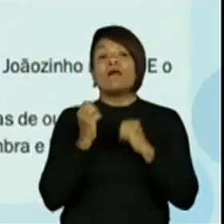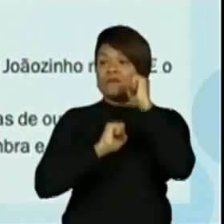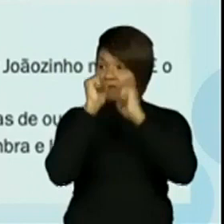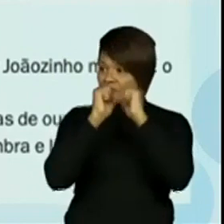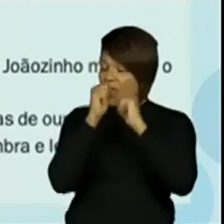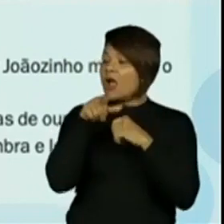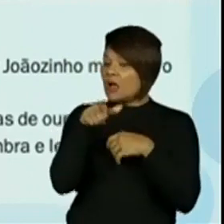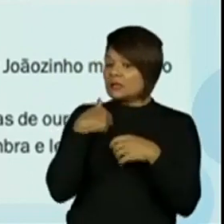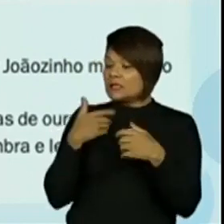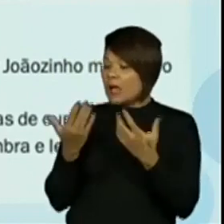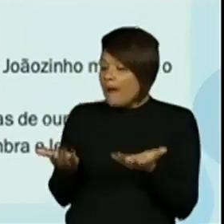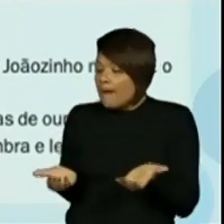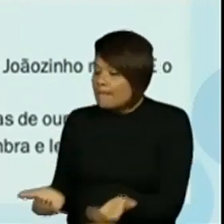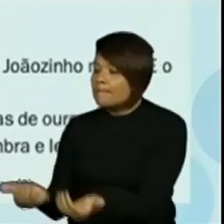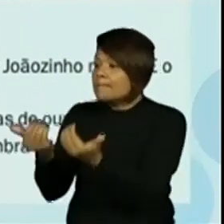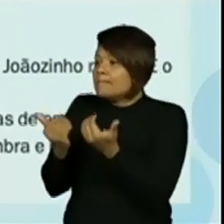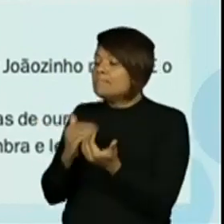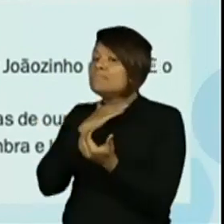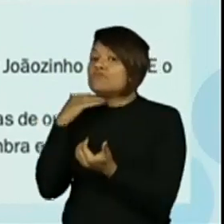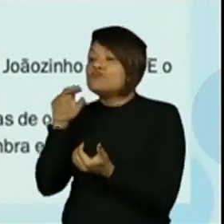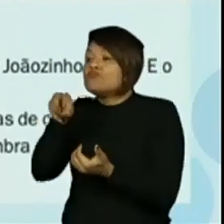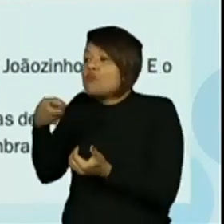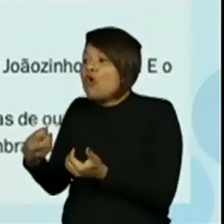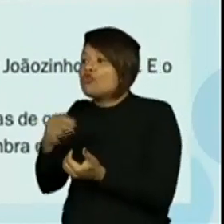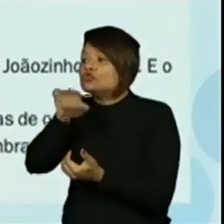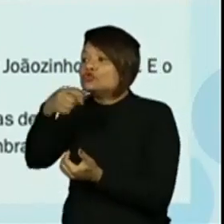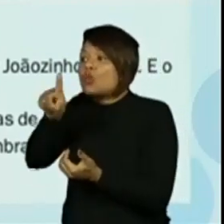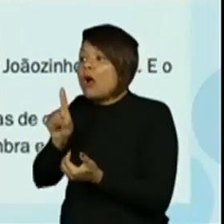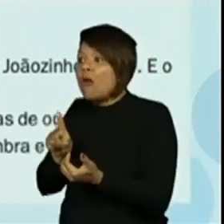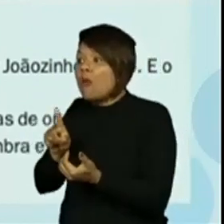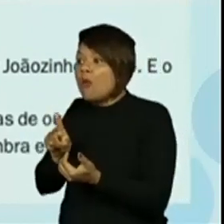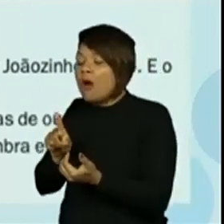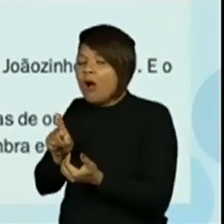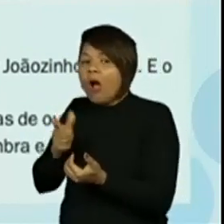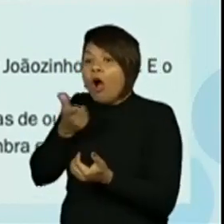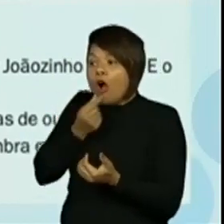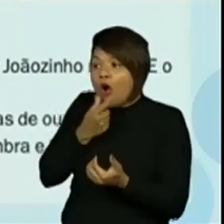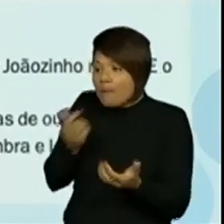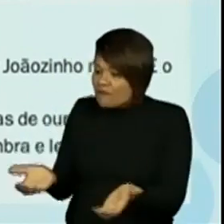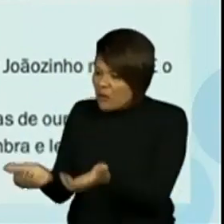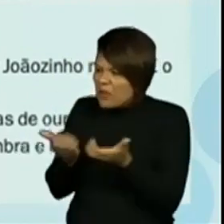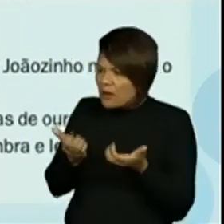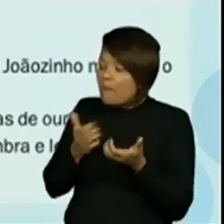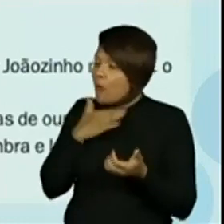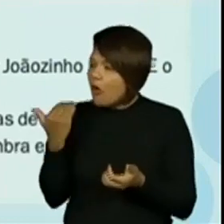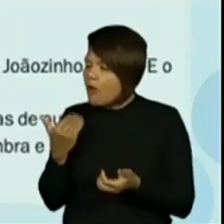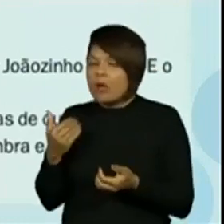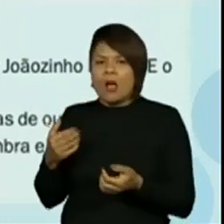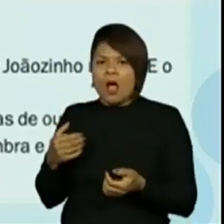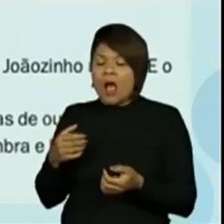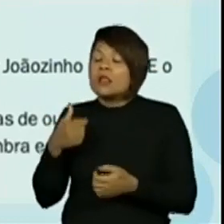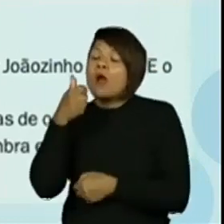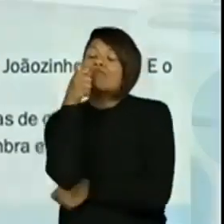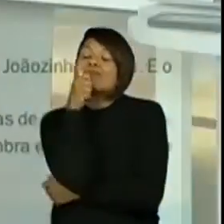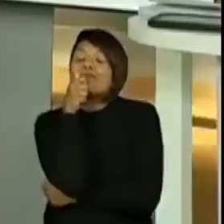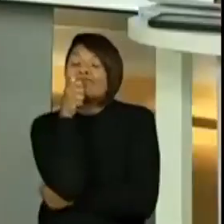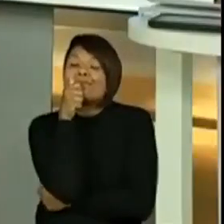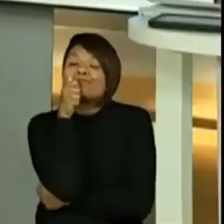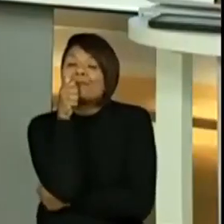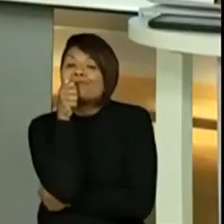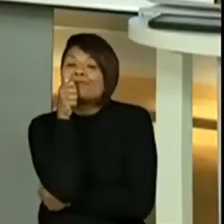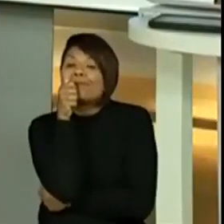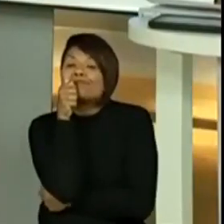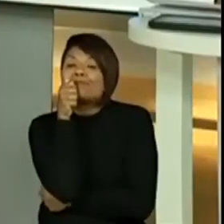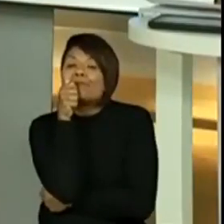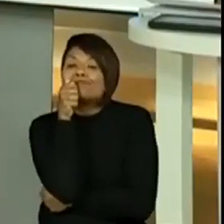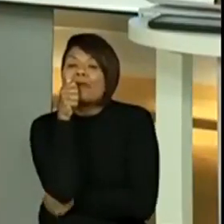recolher Joãozinho morto. E o viram na janela, fumando cachimbo. Joãozinho, sem medo, ficou